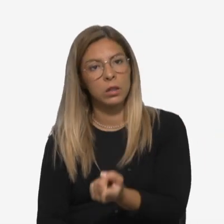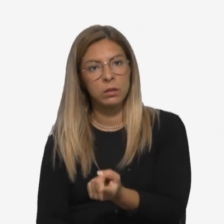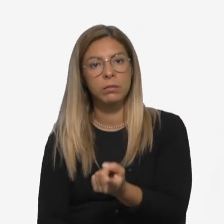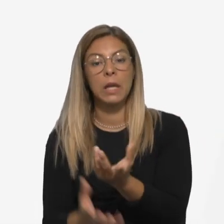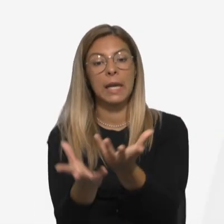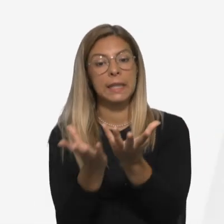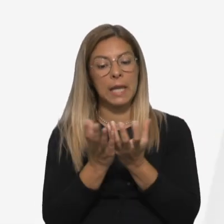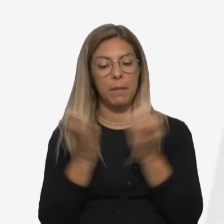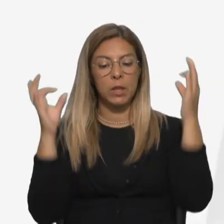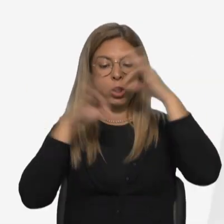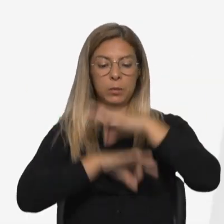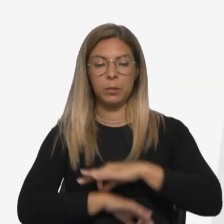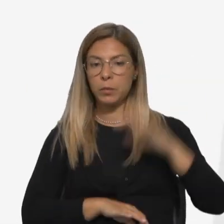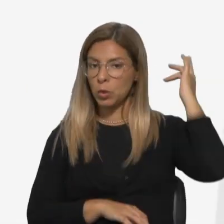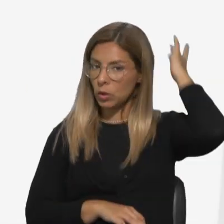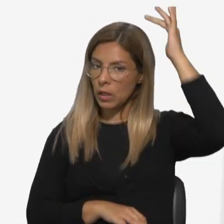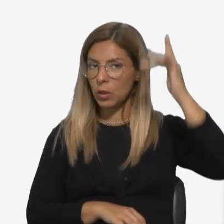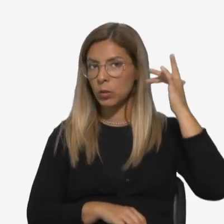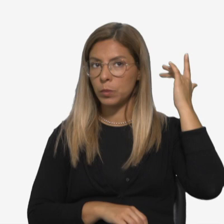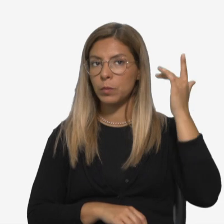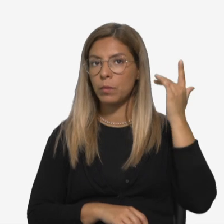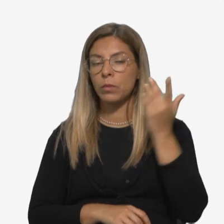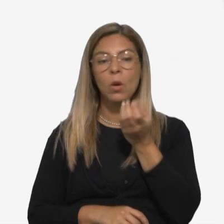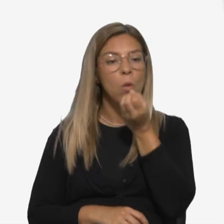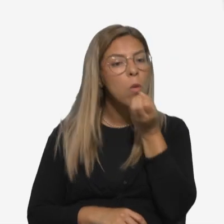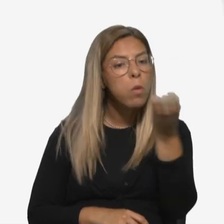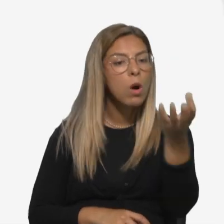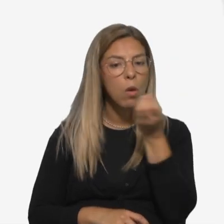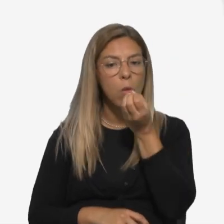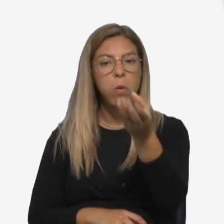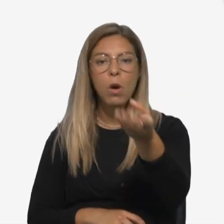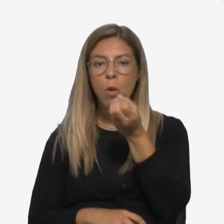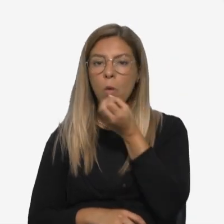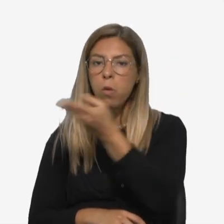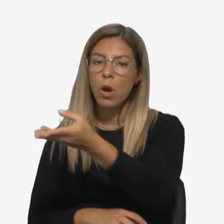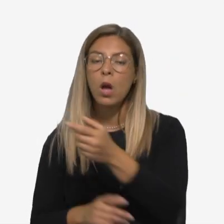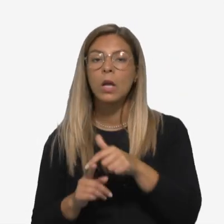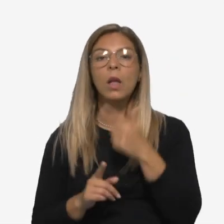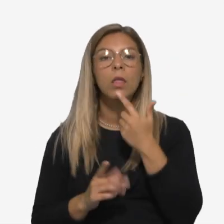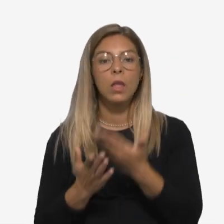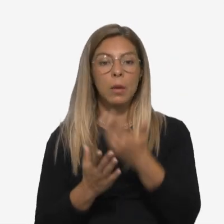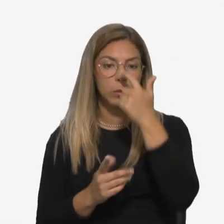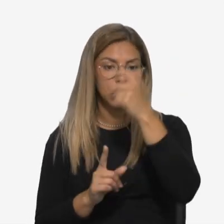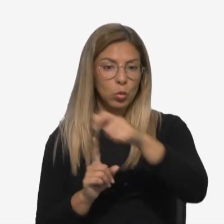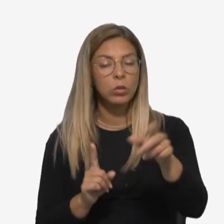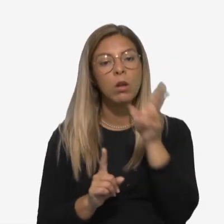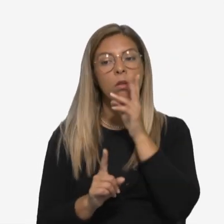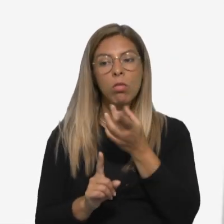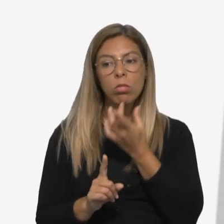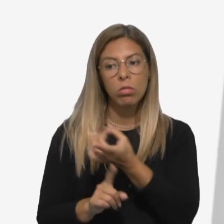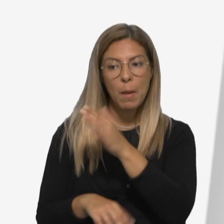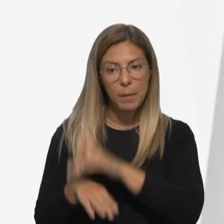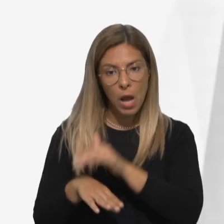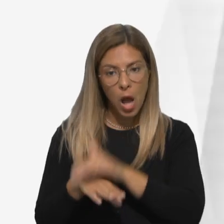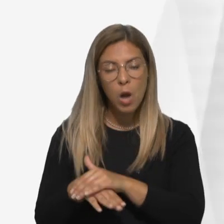"Recebei o Espírito Santo. Àqueles a quem perdoardes os pecados, ser-lhes-ão perdoados, e